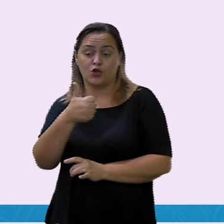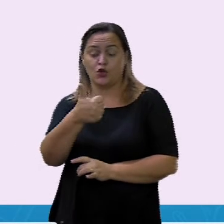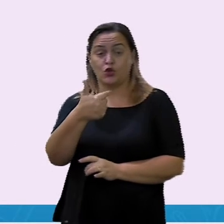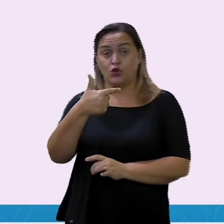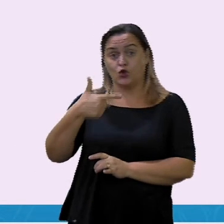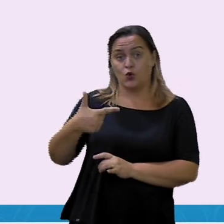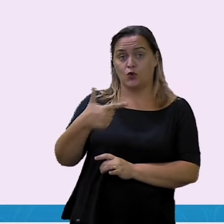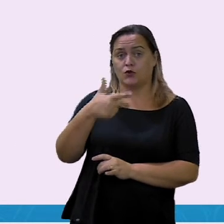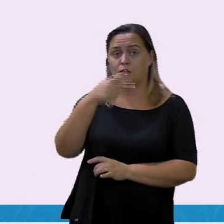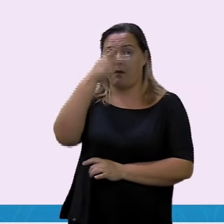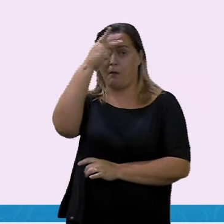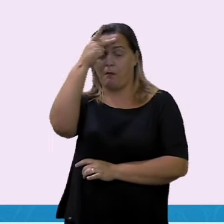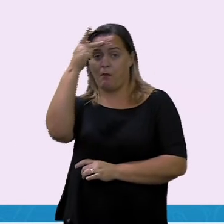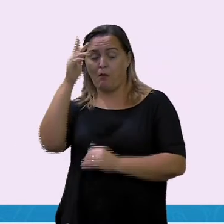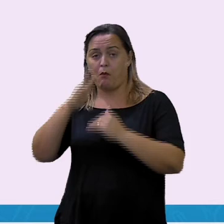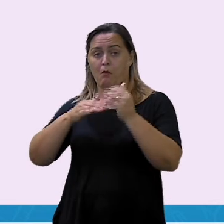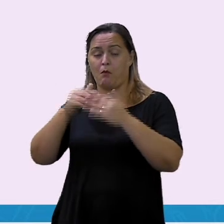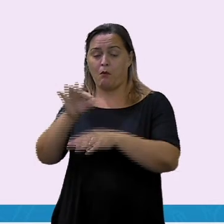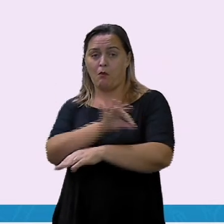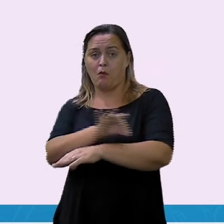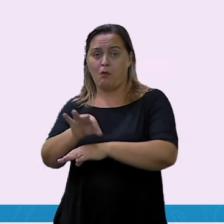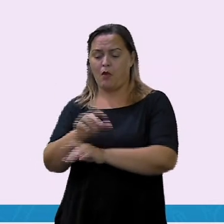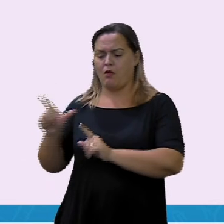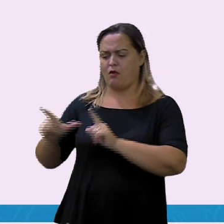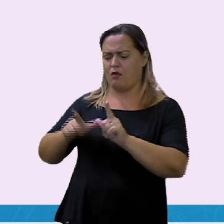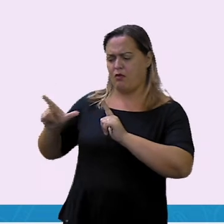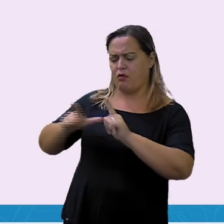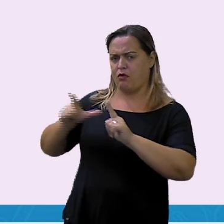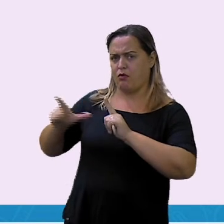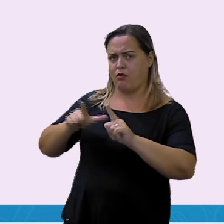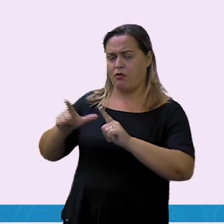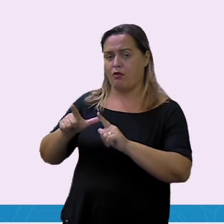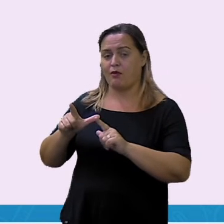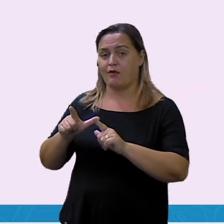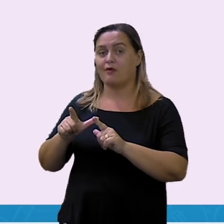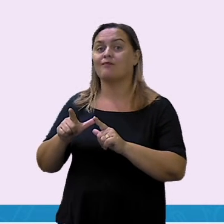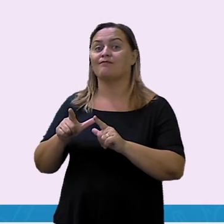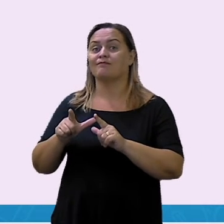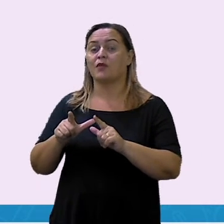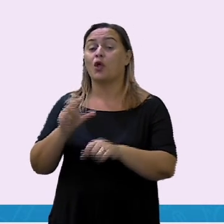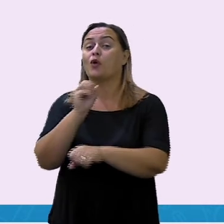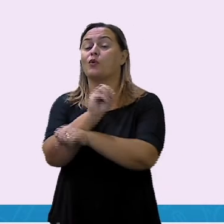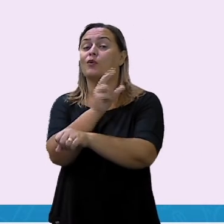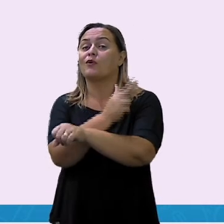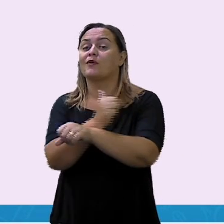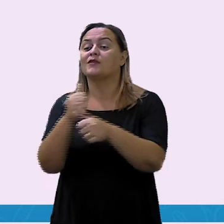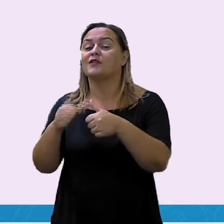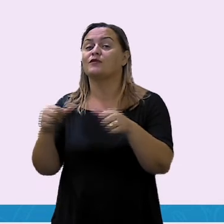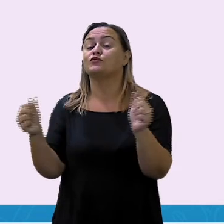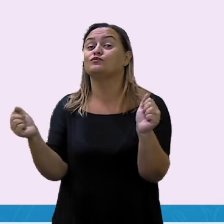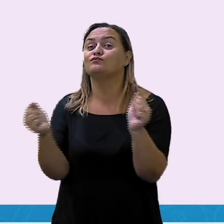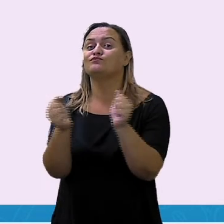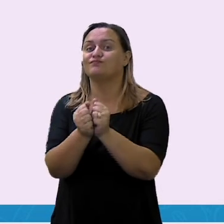Oscar Niemeyer estava entre os 12 para fazer a sede da ONU. Isso é muito bom para a nossa história, né?